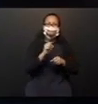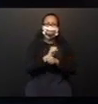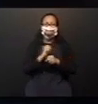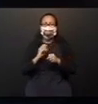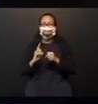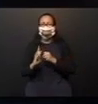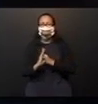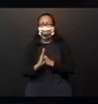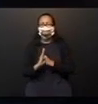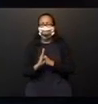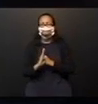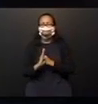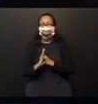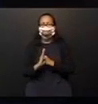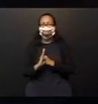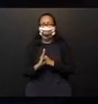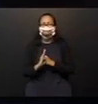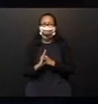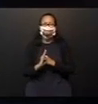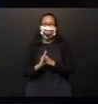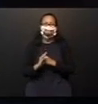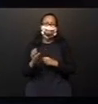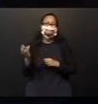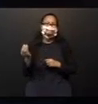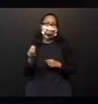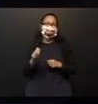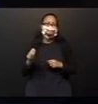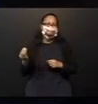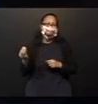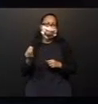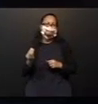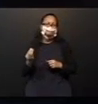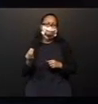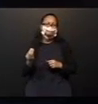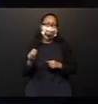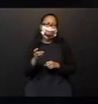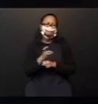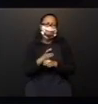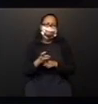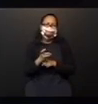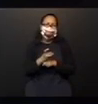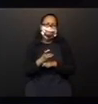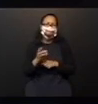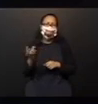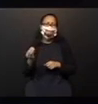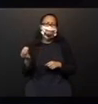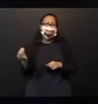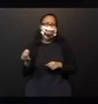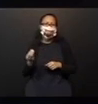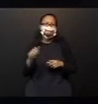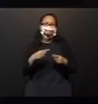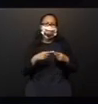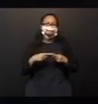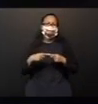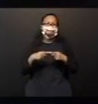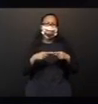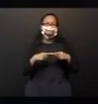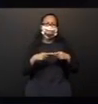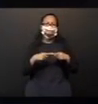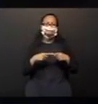substantivo. Ali está no plural, então o adjetivo também vai para o plural. Se atentem a essa concordância, tá